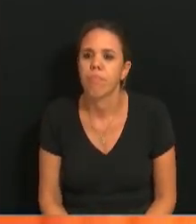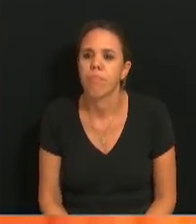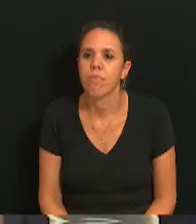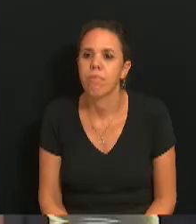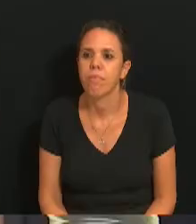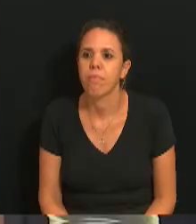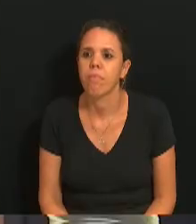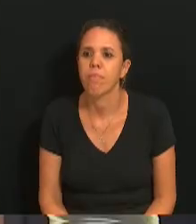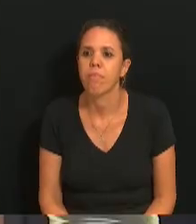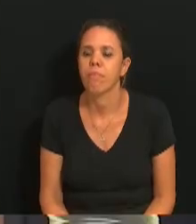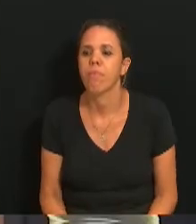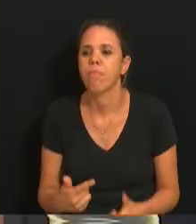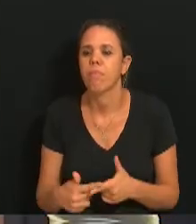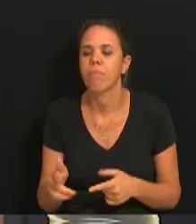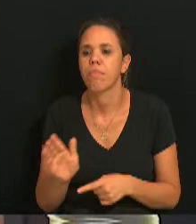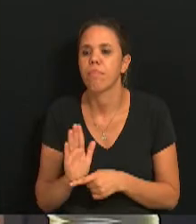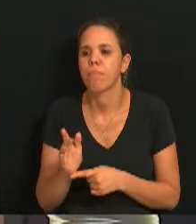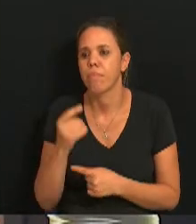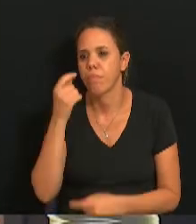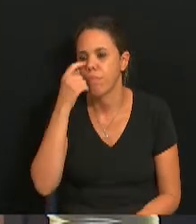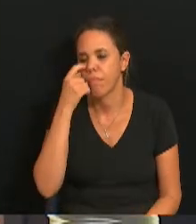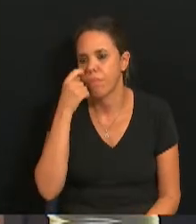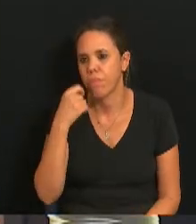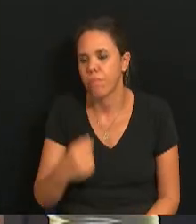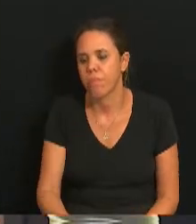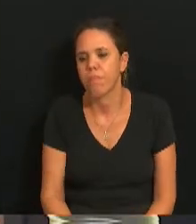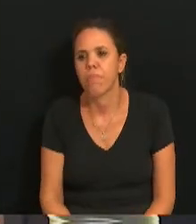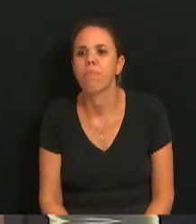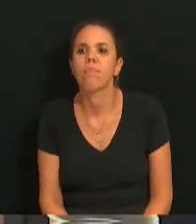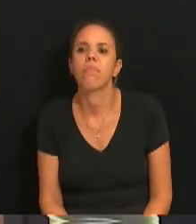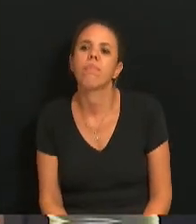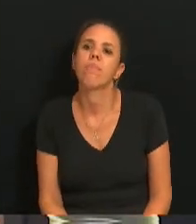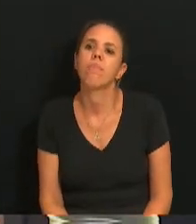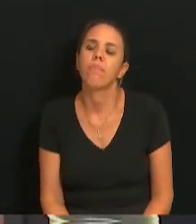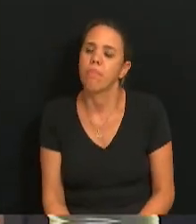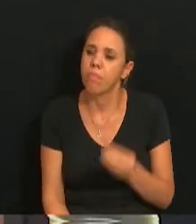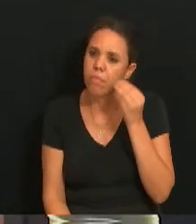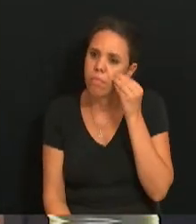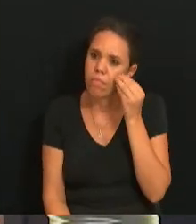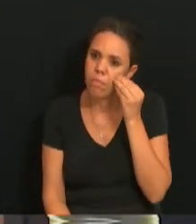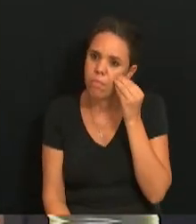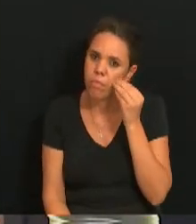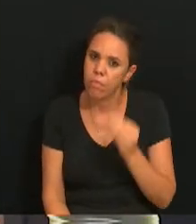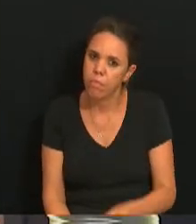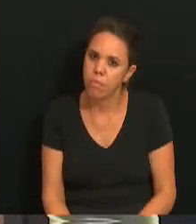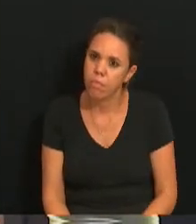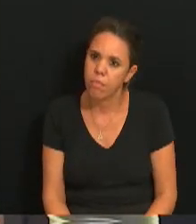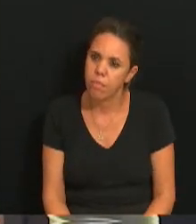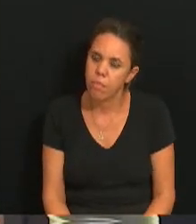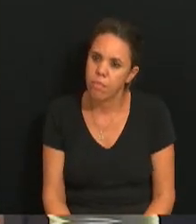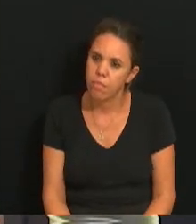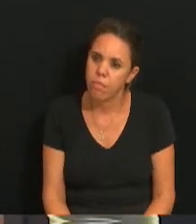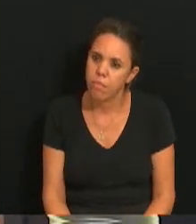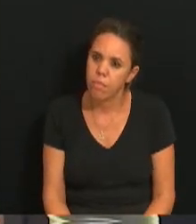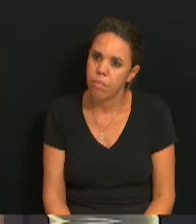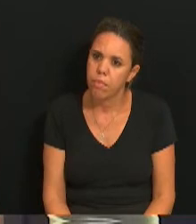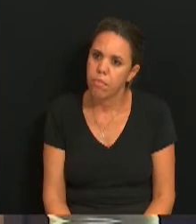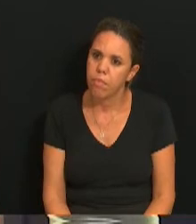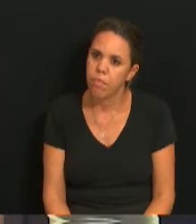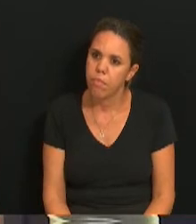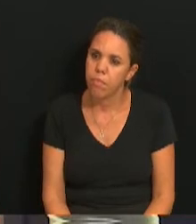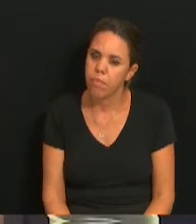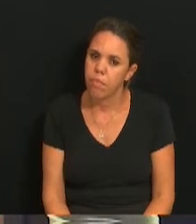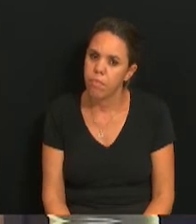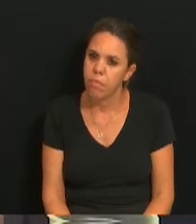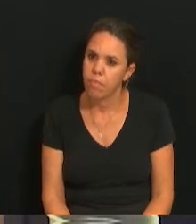vídeos. Eu vou tentar fazer assim. Olá, então, meu nome é Nilda. Está acompanhando aí eu gostaria de estar defendendo